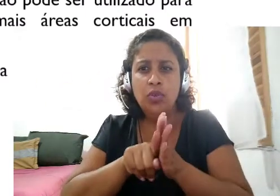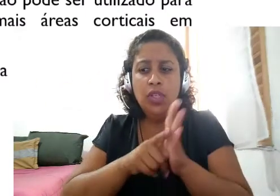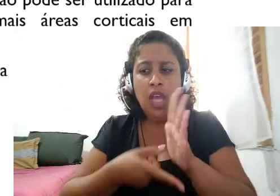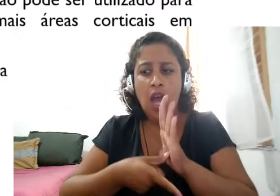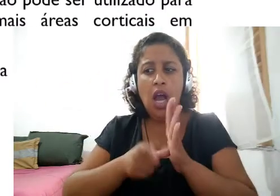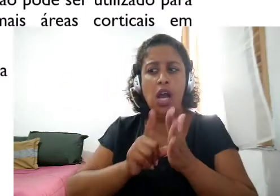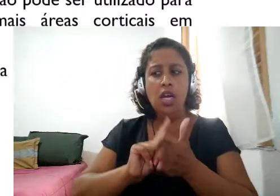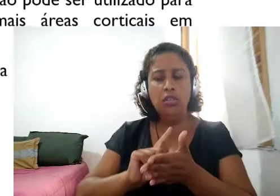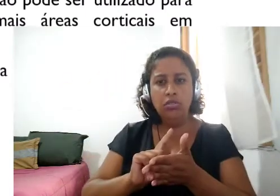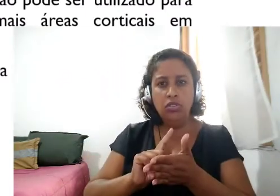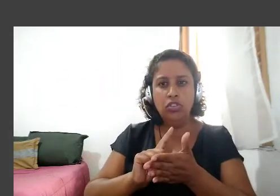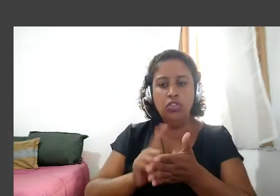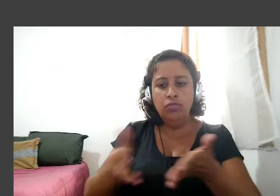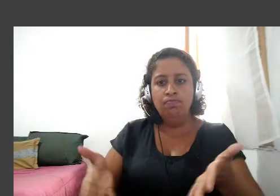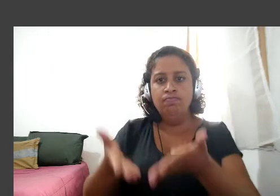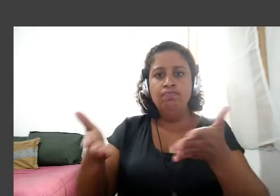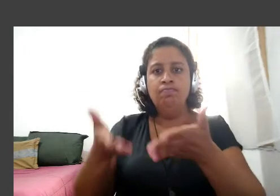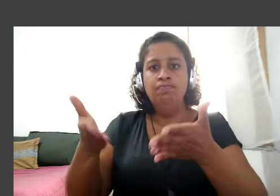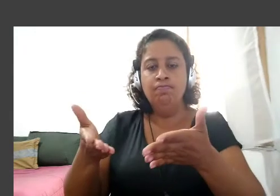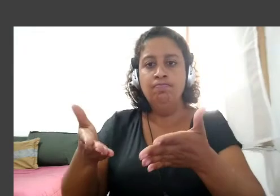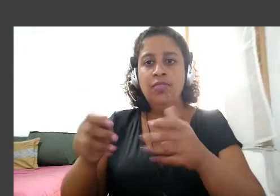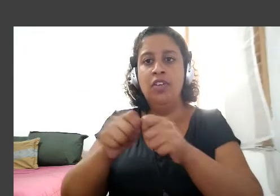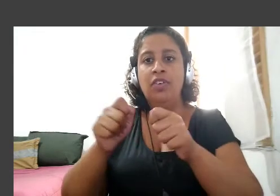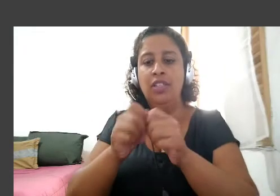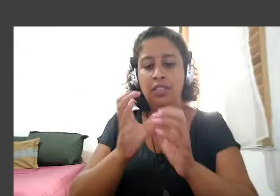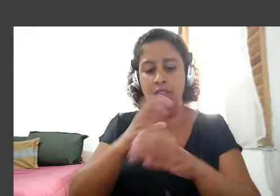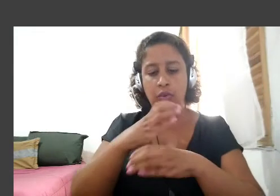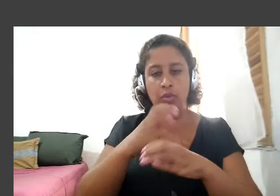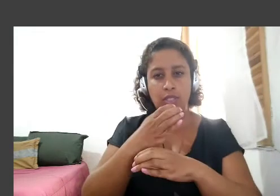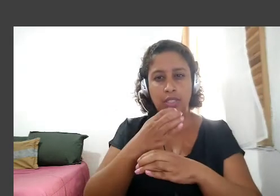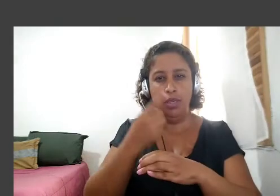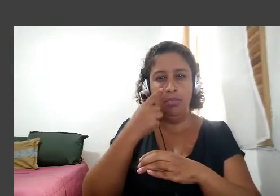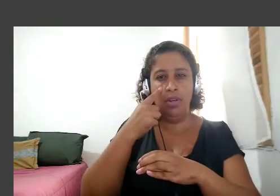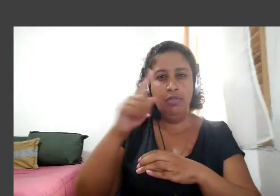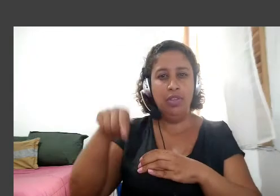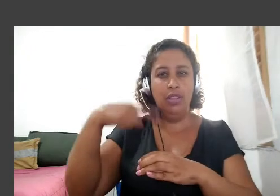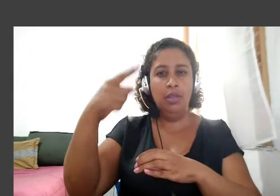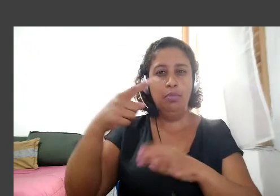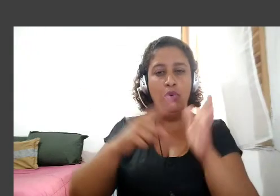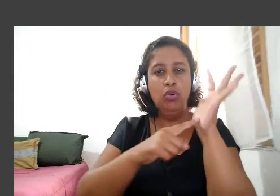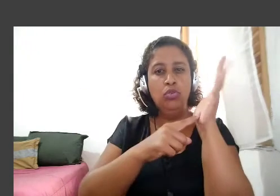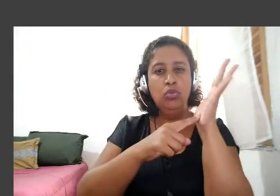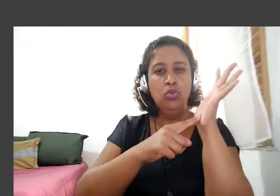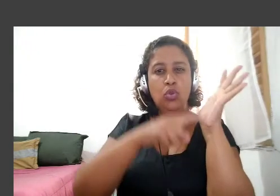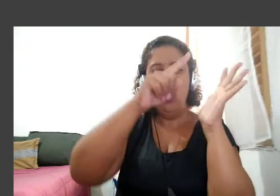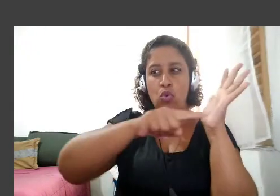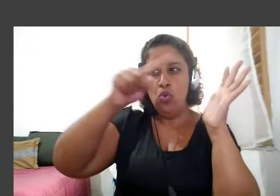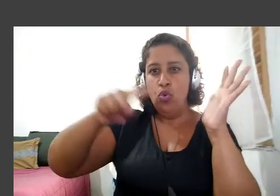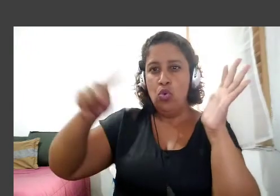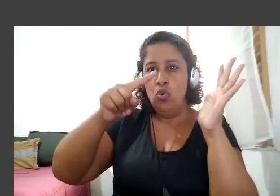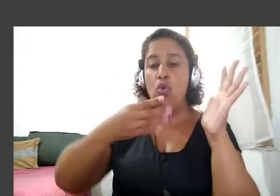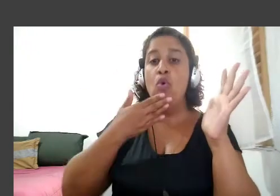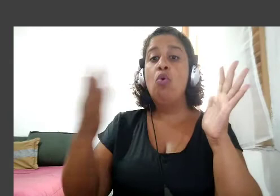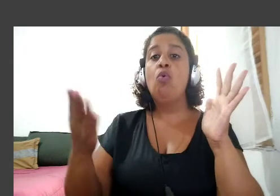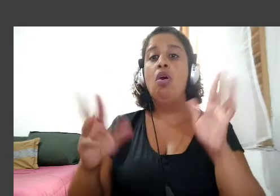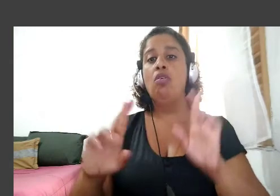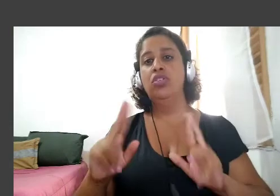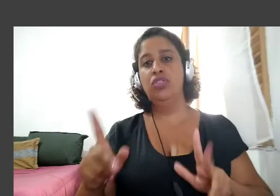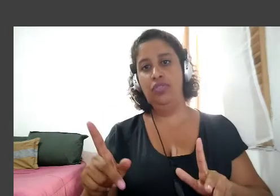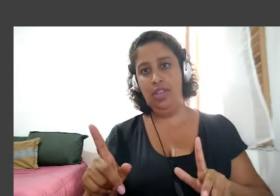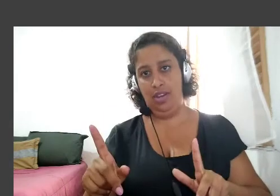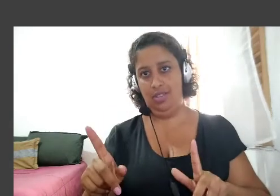vai ativar áreas diferentes do córtex. Então, o encefalograma ele é muito importante para fins de pesquisa,